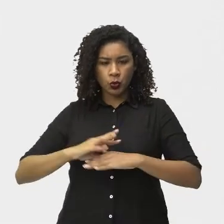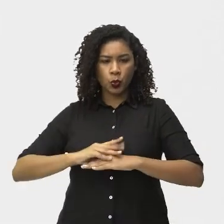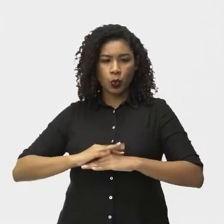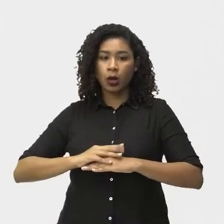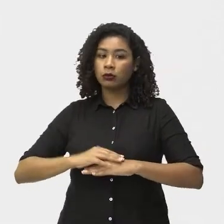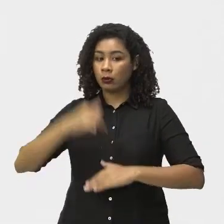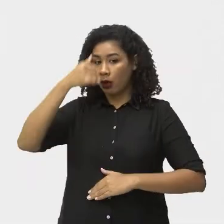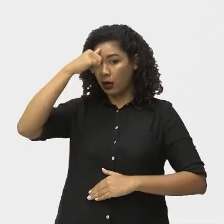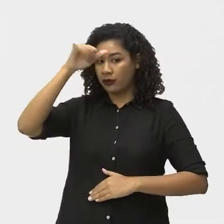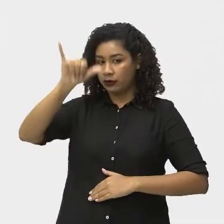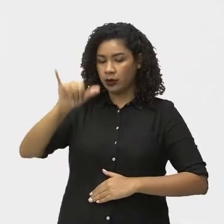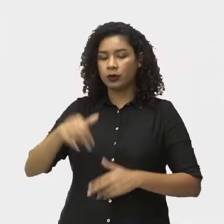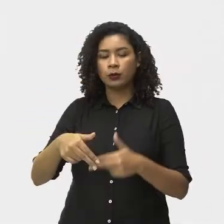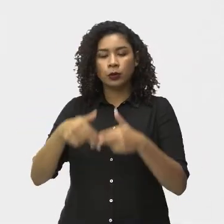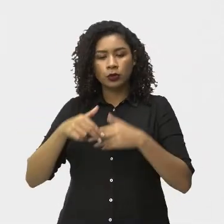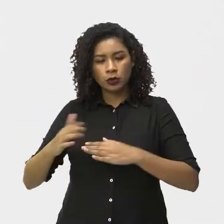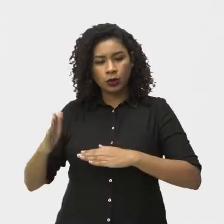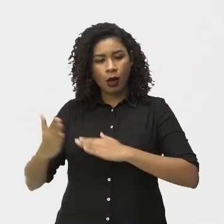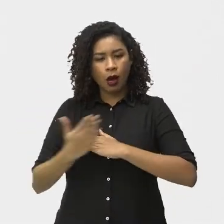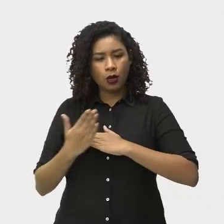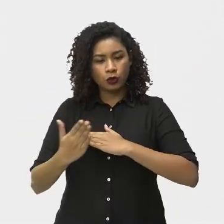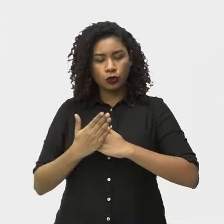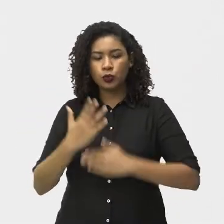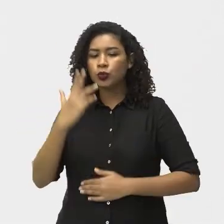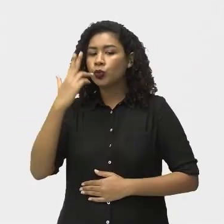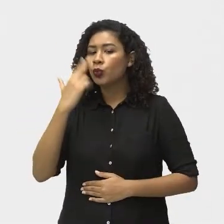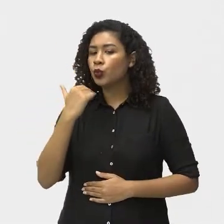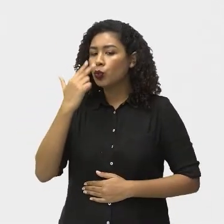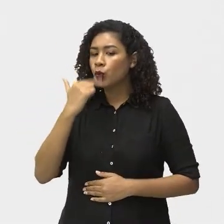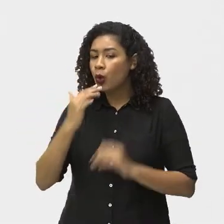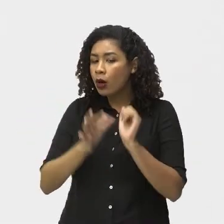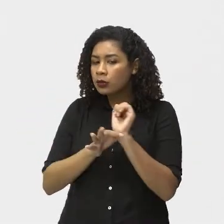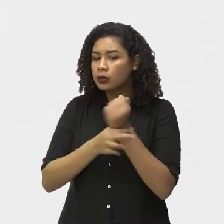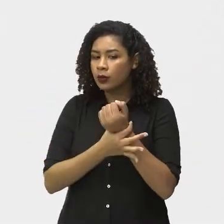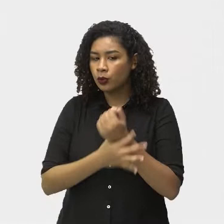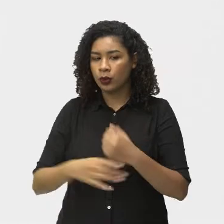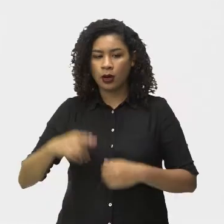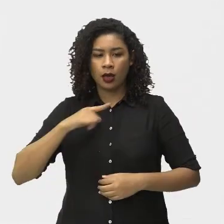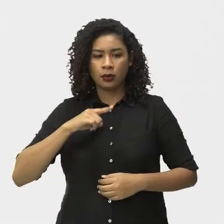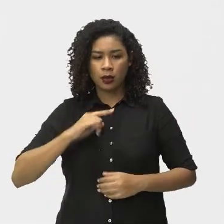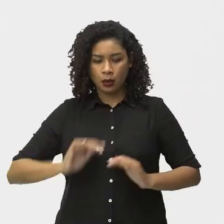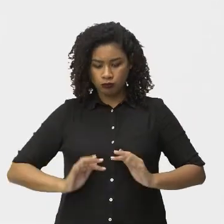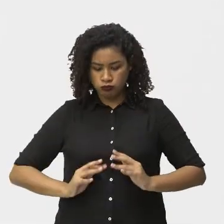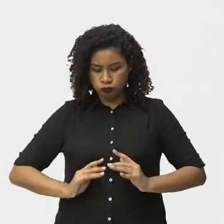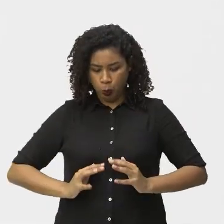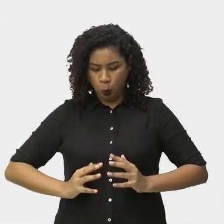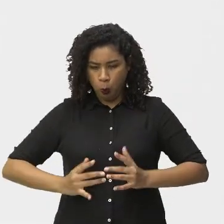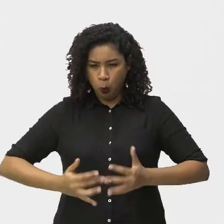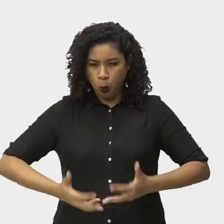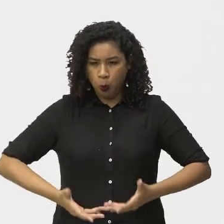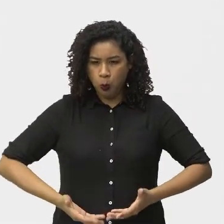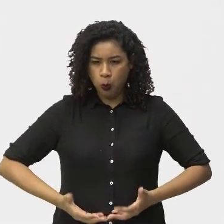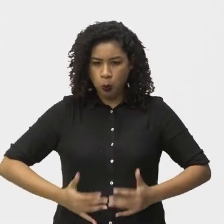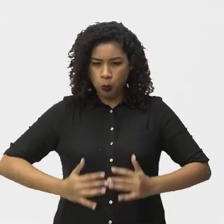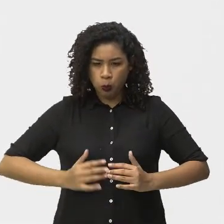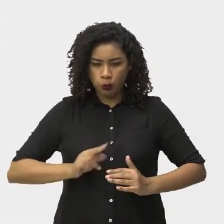auxiliar na manutenção da nutrição. Ele vai formar ali a placenta e o cordão umbilical, que, como nós sabemos, eles vão fazer